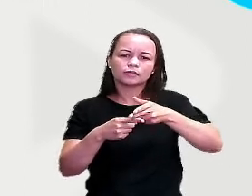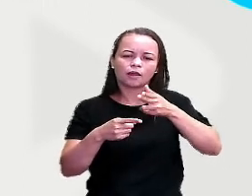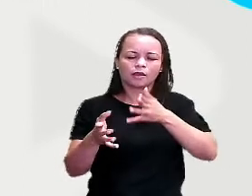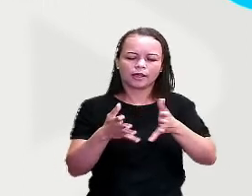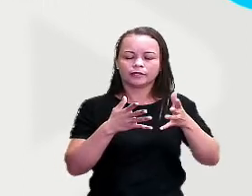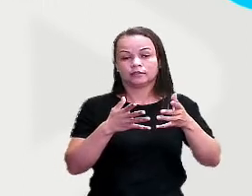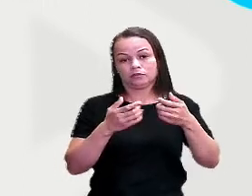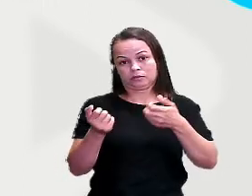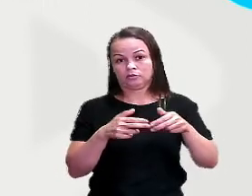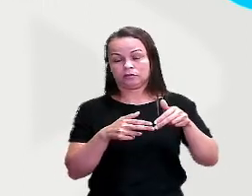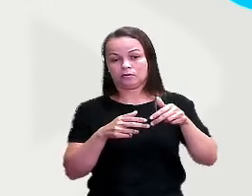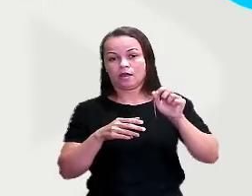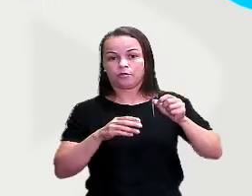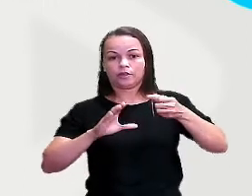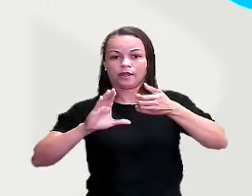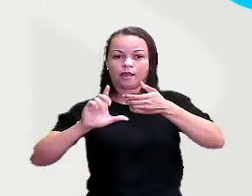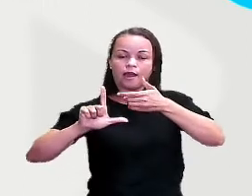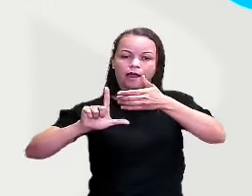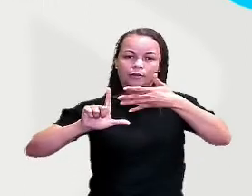plataforma Netflix não quer mais estar